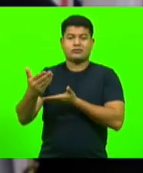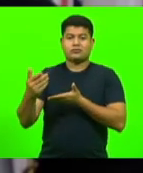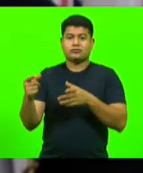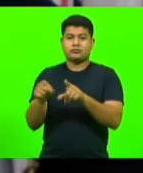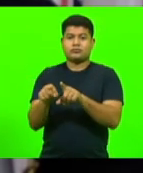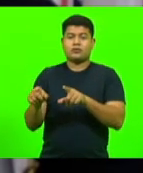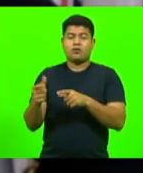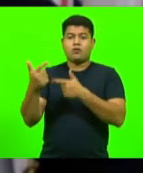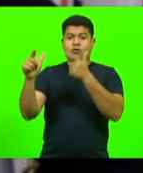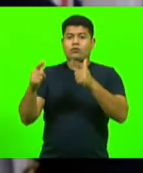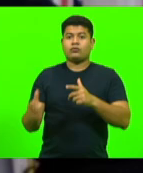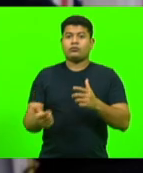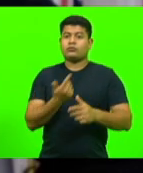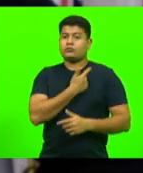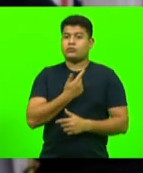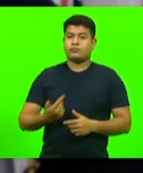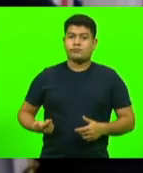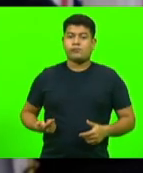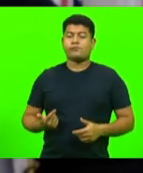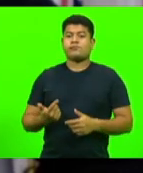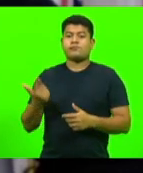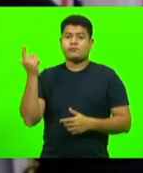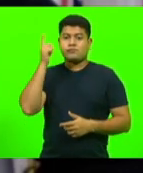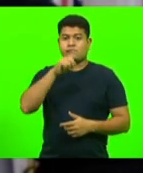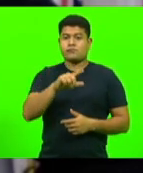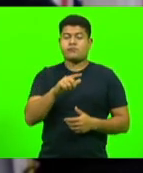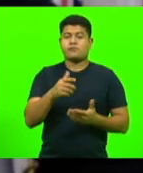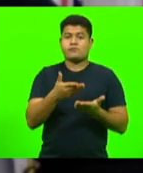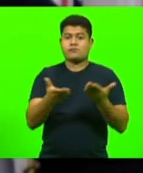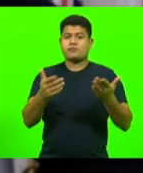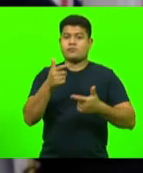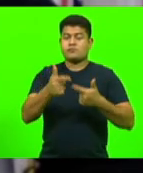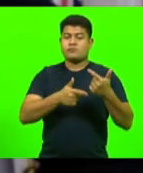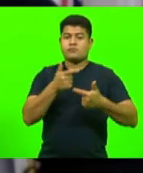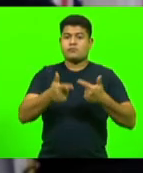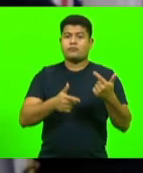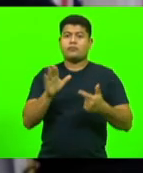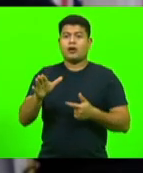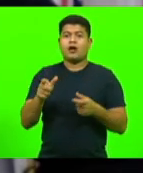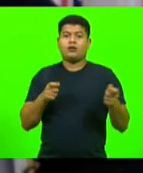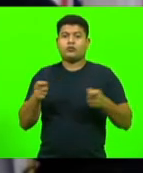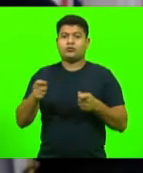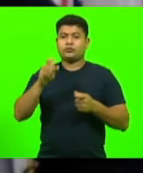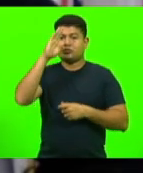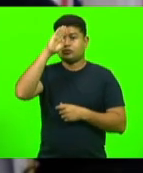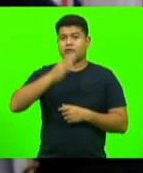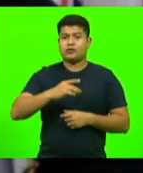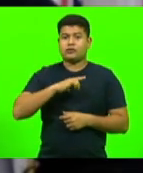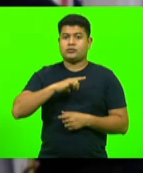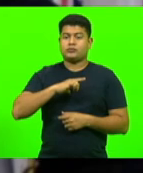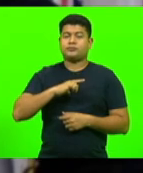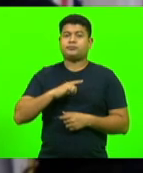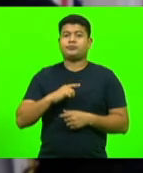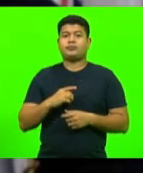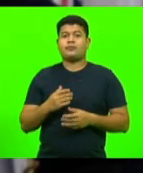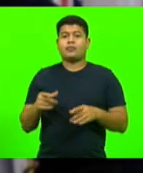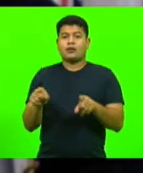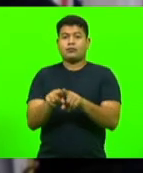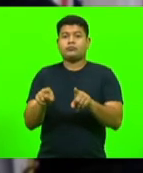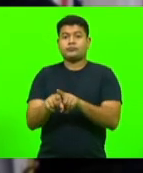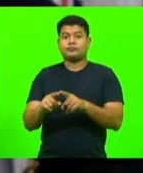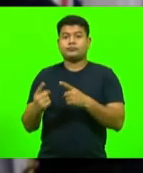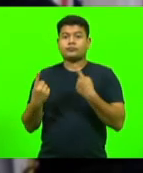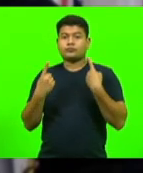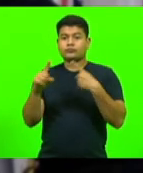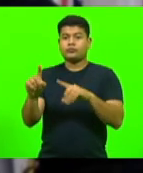várias formas para Se valer do seu serviço mas sempre sob seu controle directo em seguida contra o partido